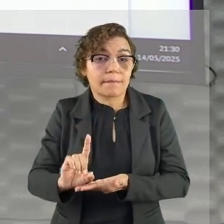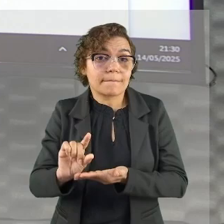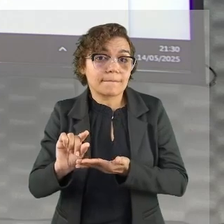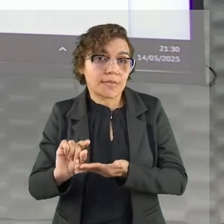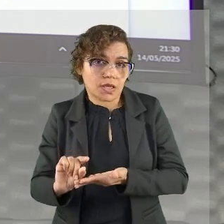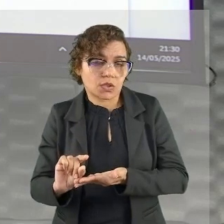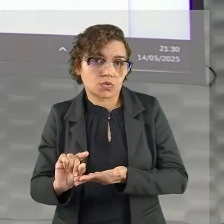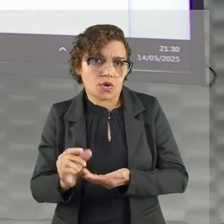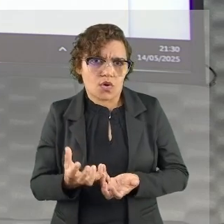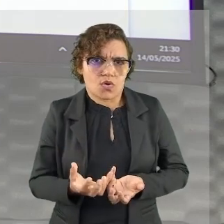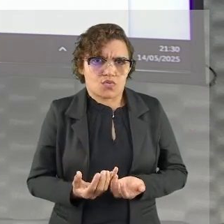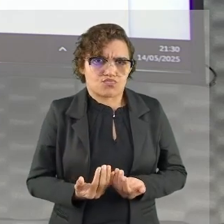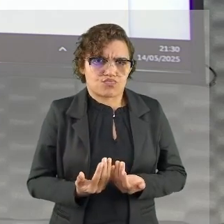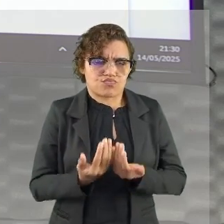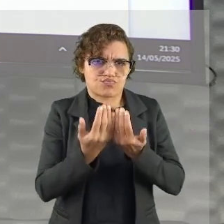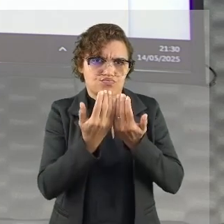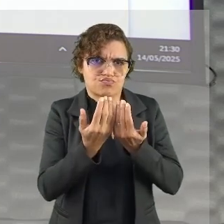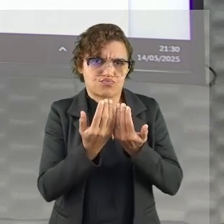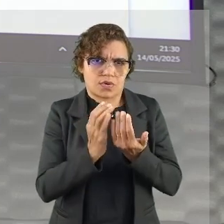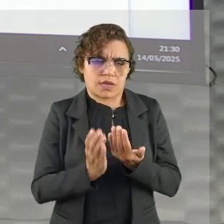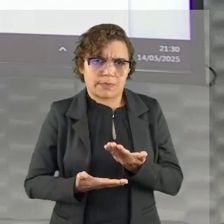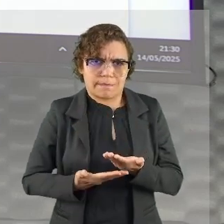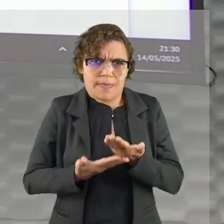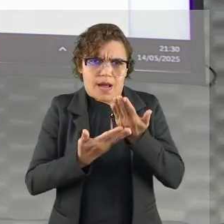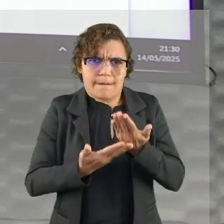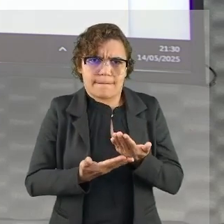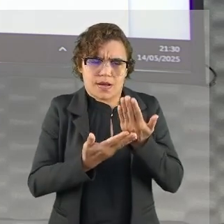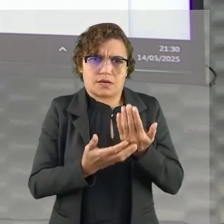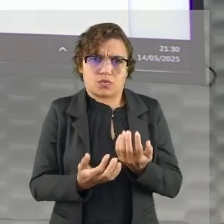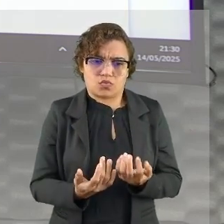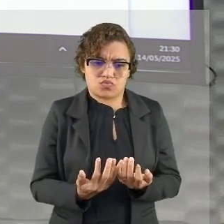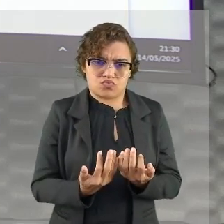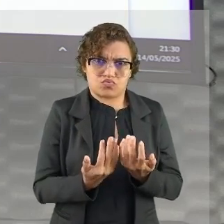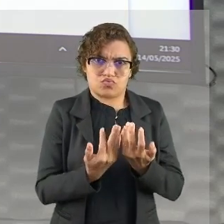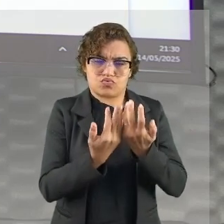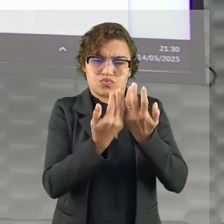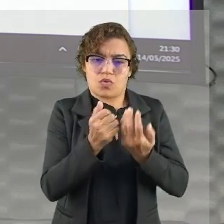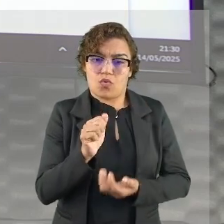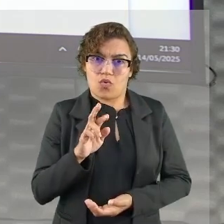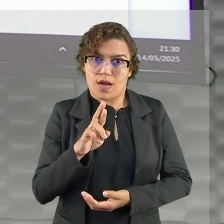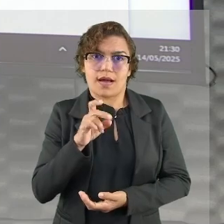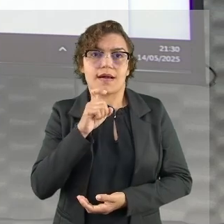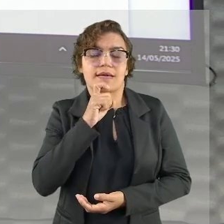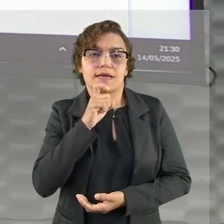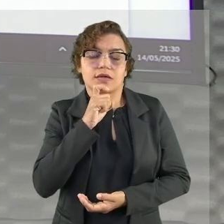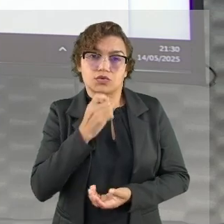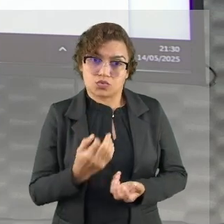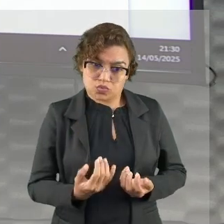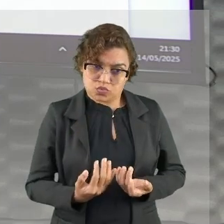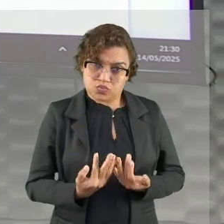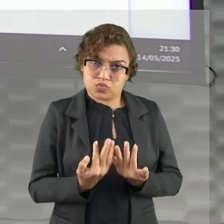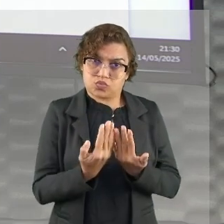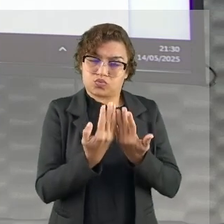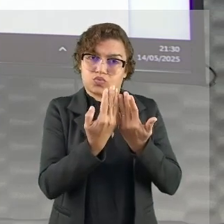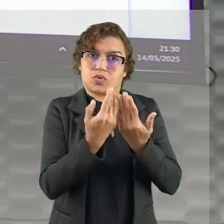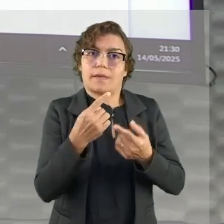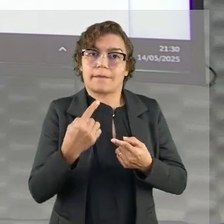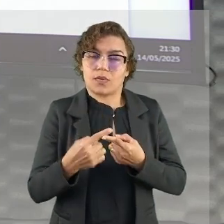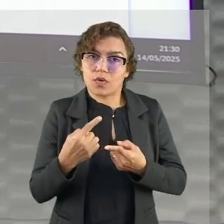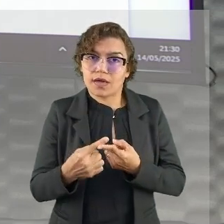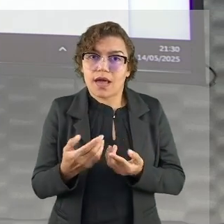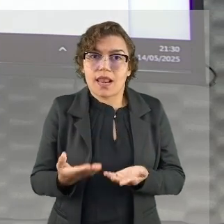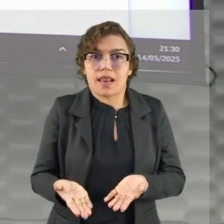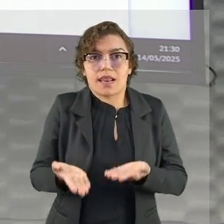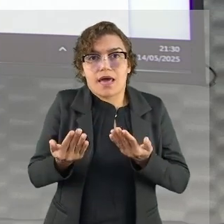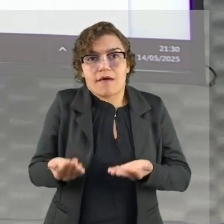é empurrado para cima pelas camadas mais densas. Então, o ar quente, ele tende a subir devido à densidade dele ser